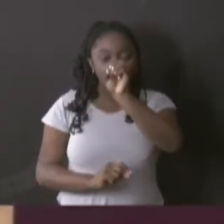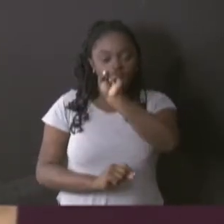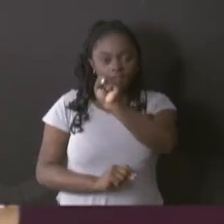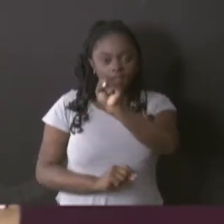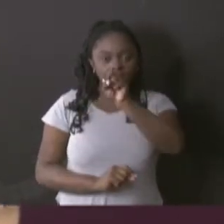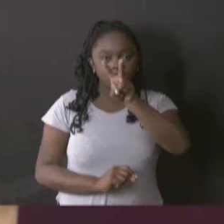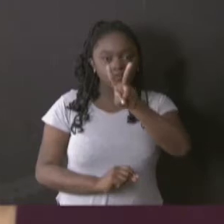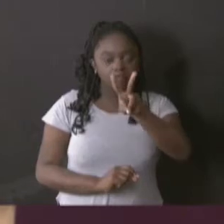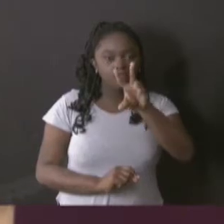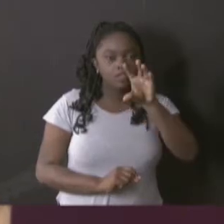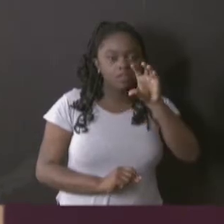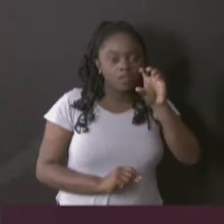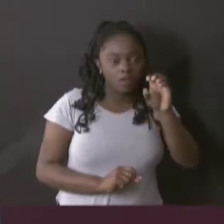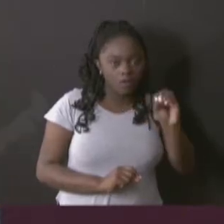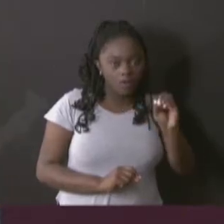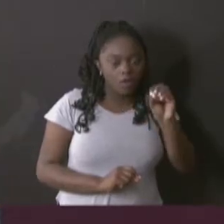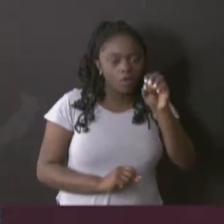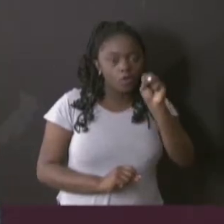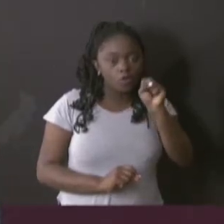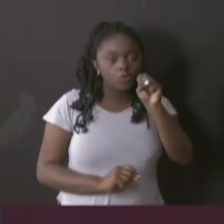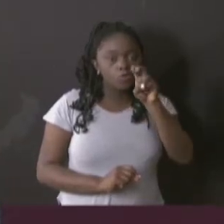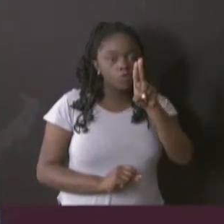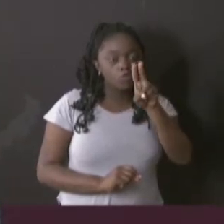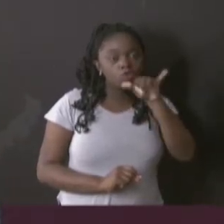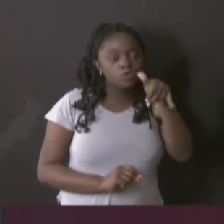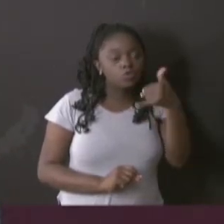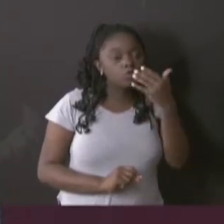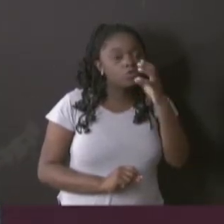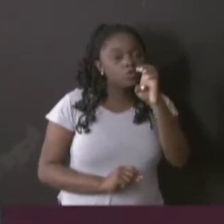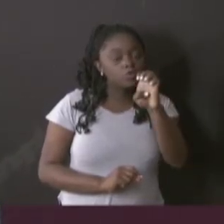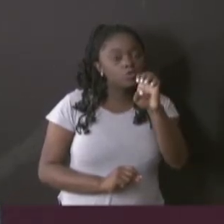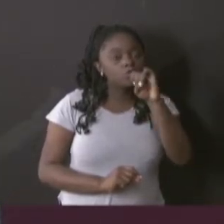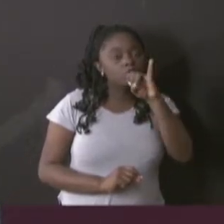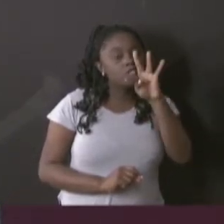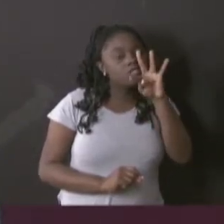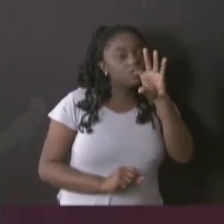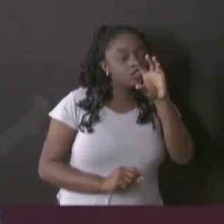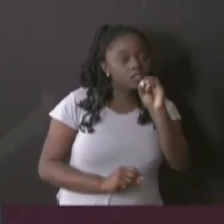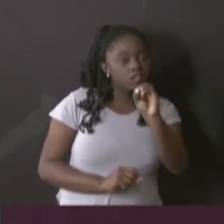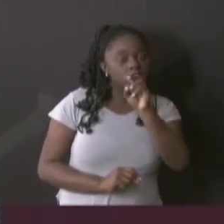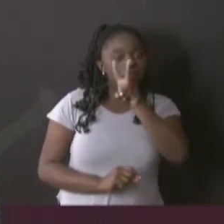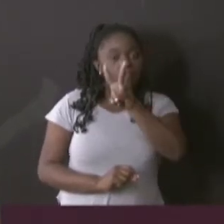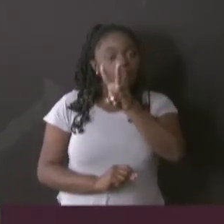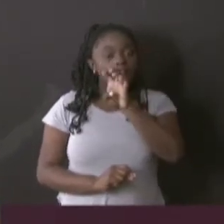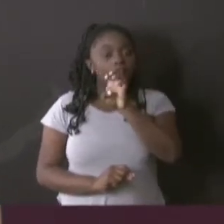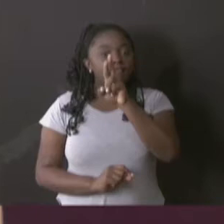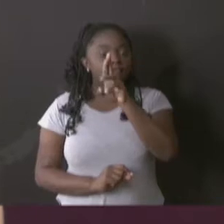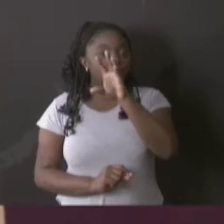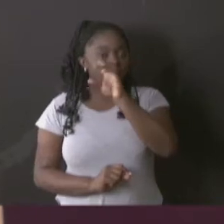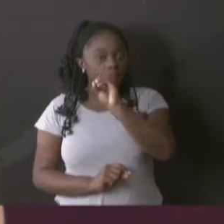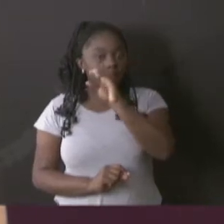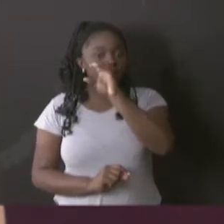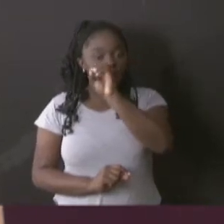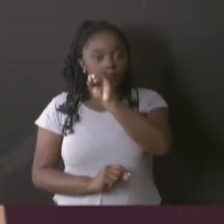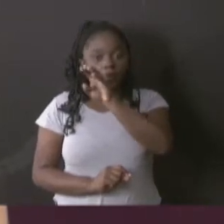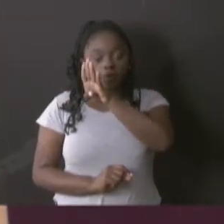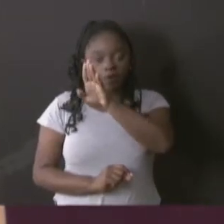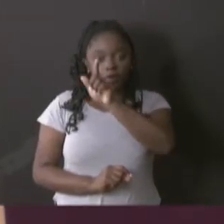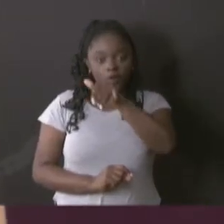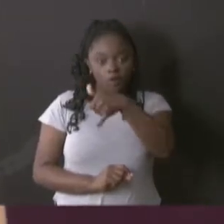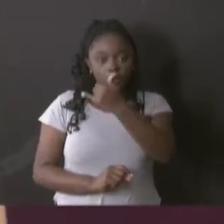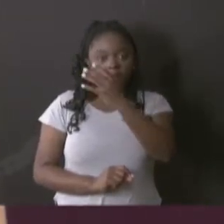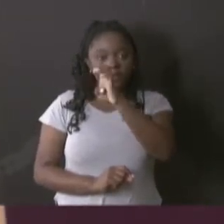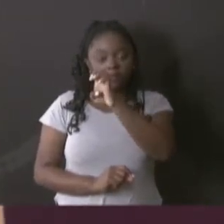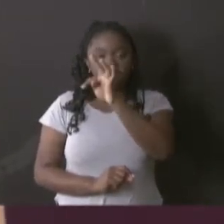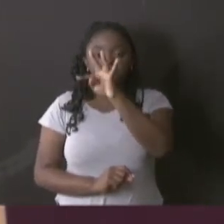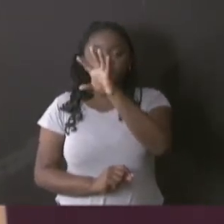O sujeito, o verbo e o objeto. Essa é a estrutura de uma frase. Então, por exemplo, em português